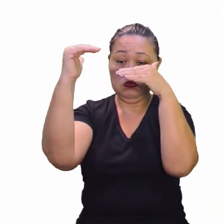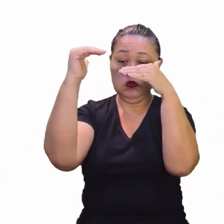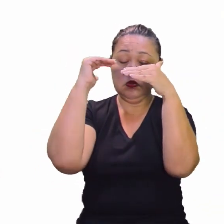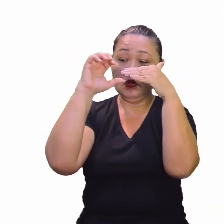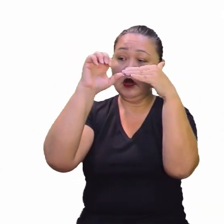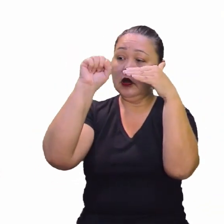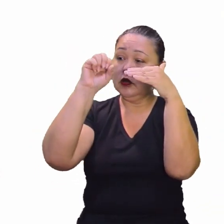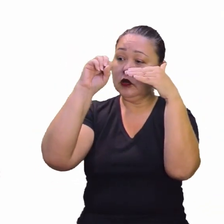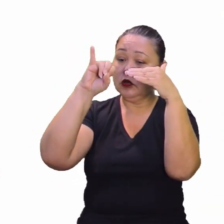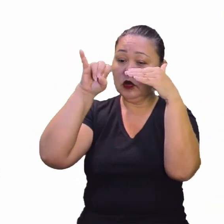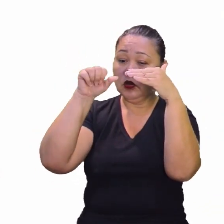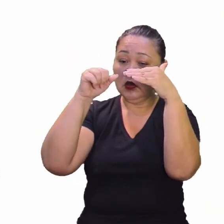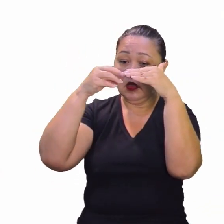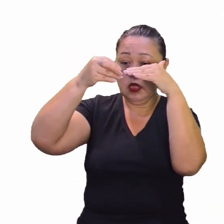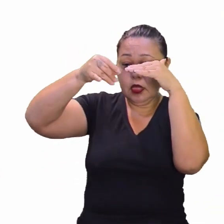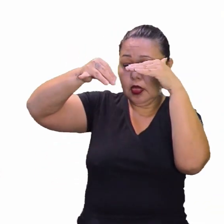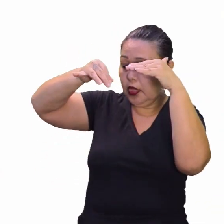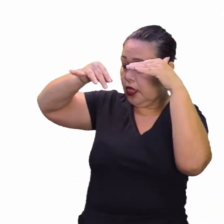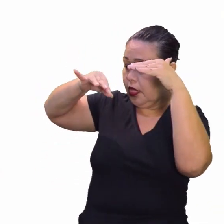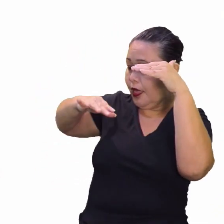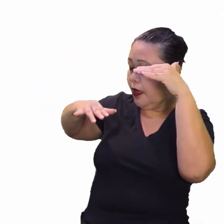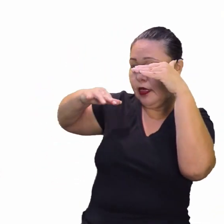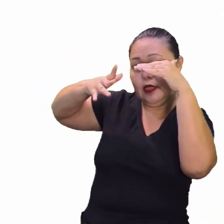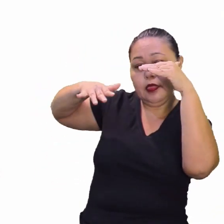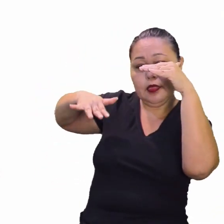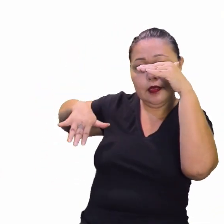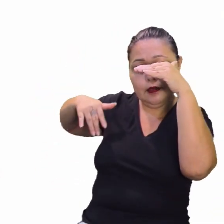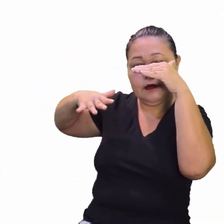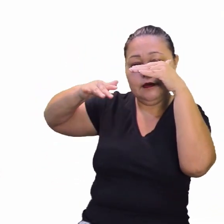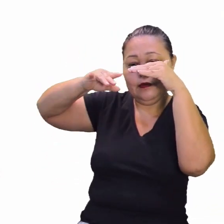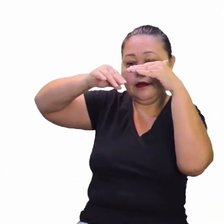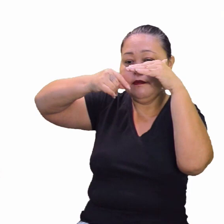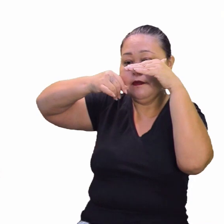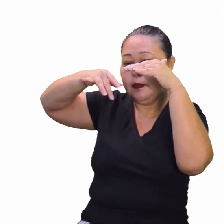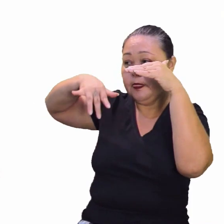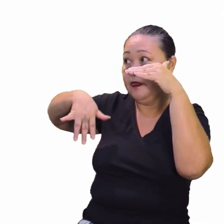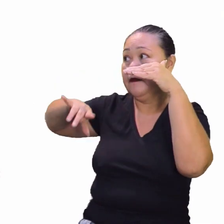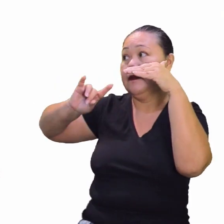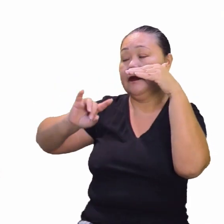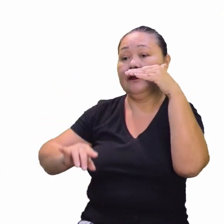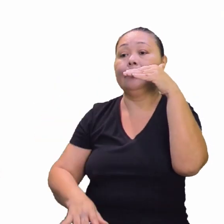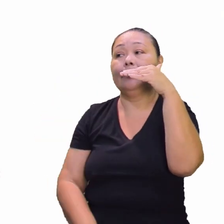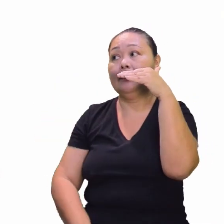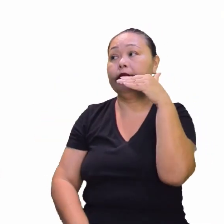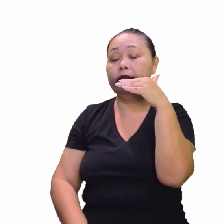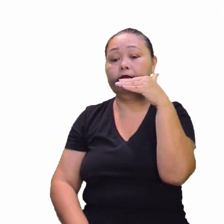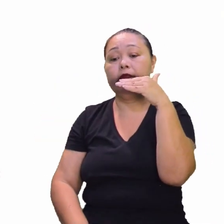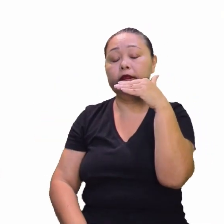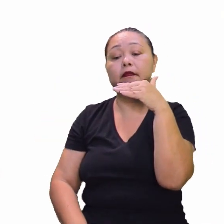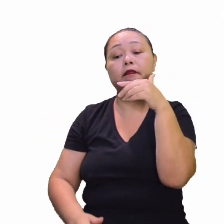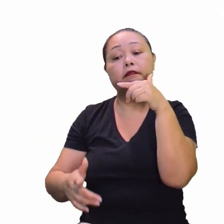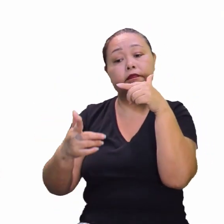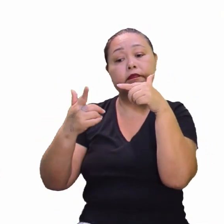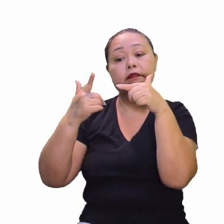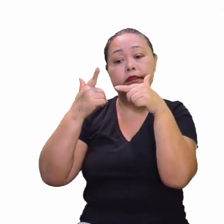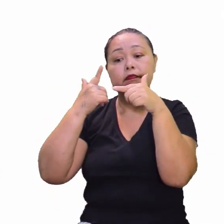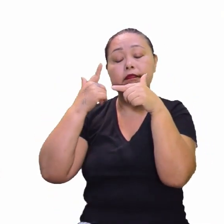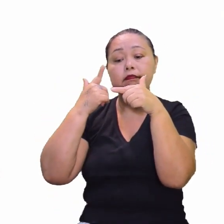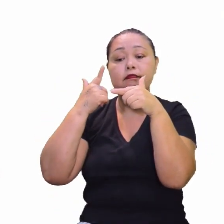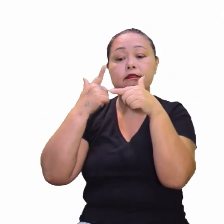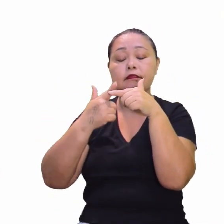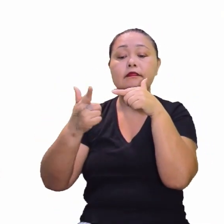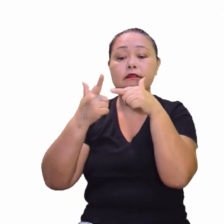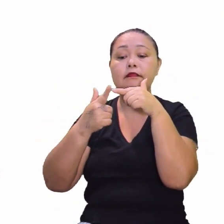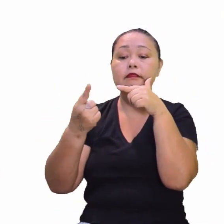com soja que cai assim no asfalto. Problema aí? De Custo Brasil. Custo